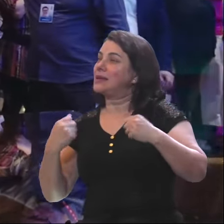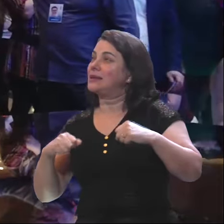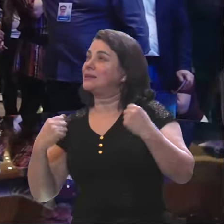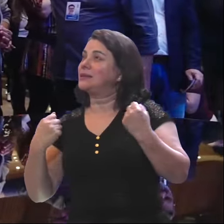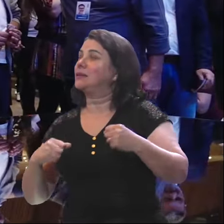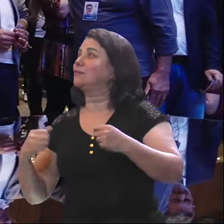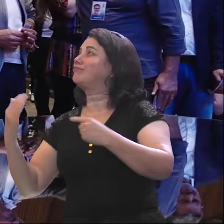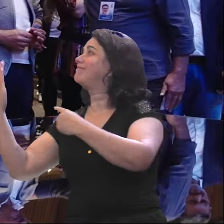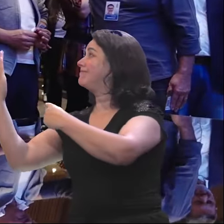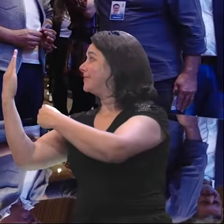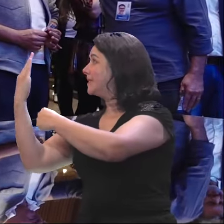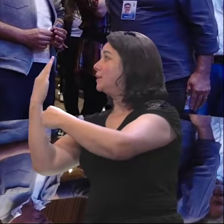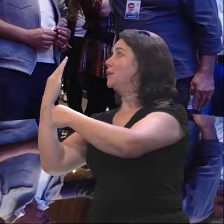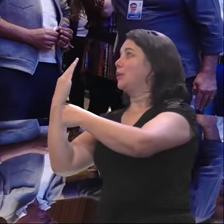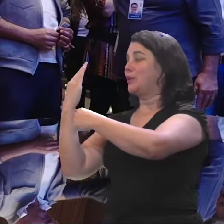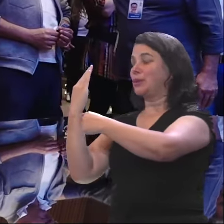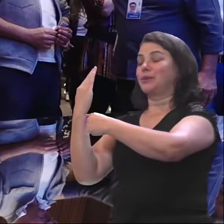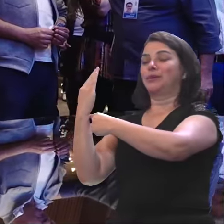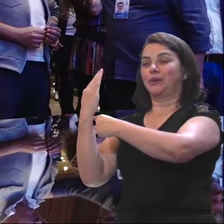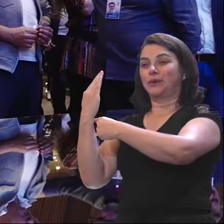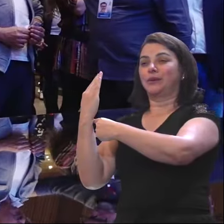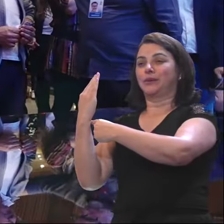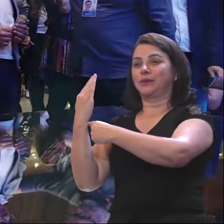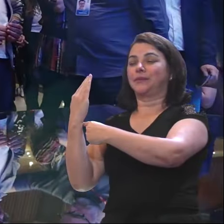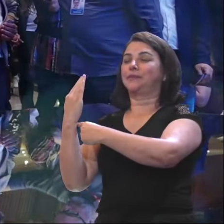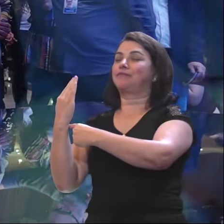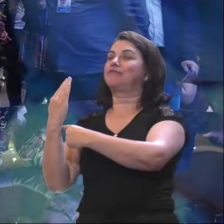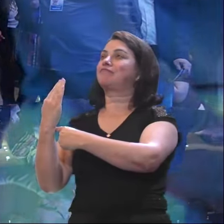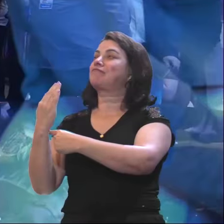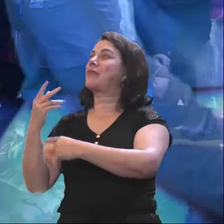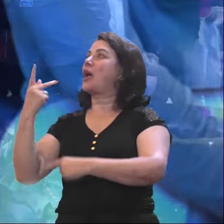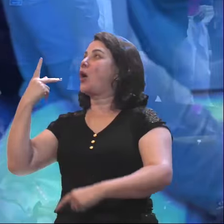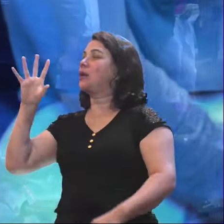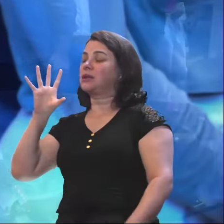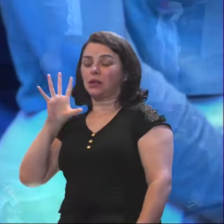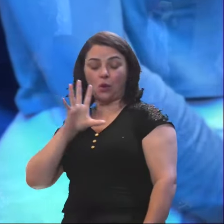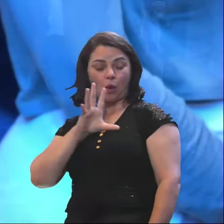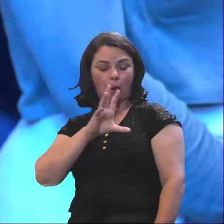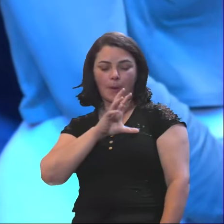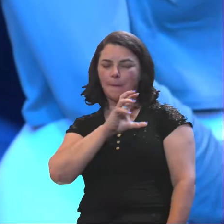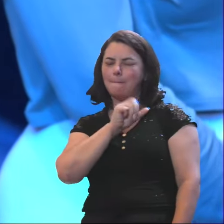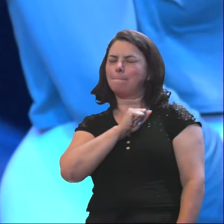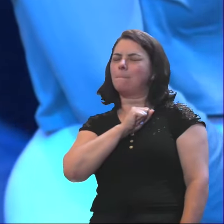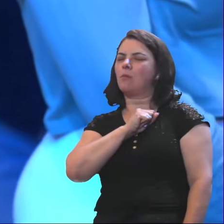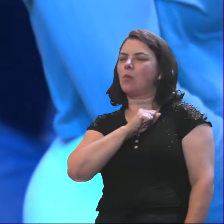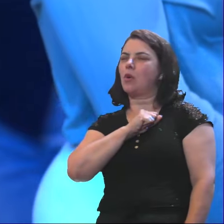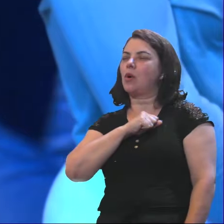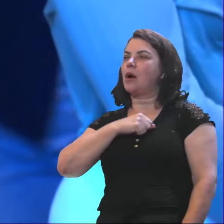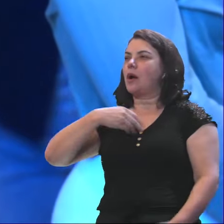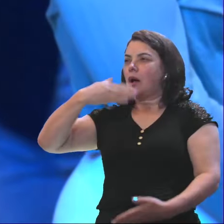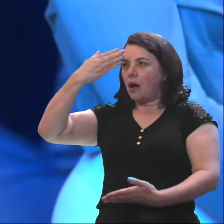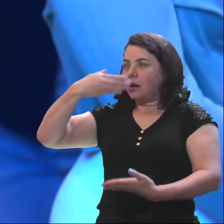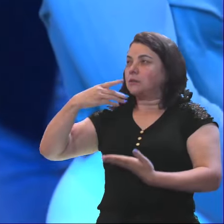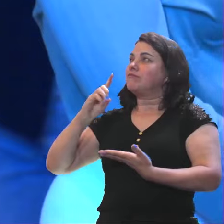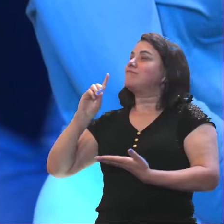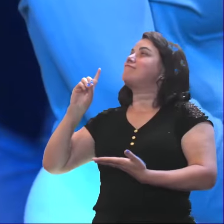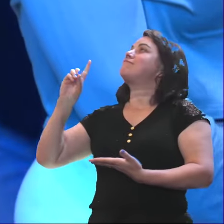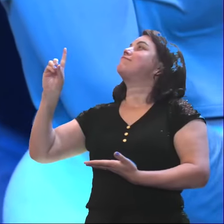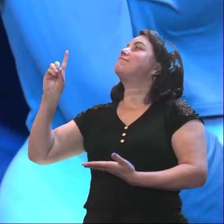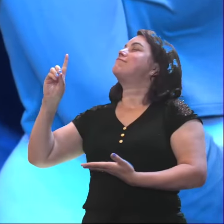ajuda, que o teu amor, que a tua presença, que a